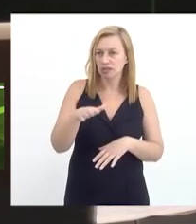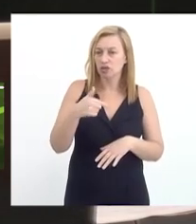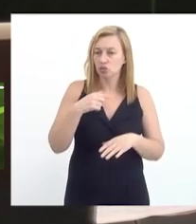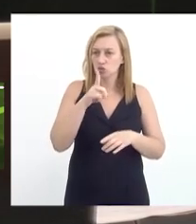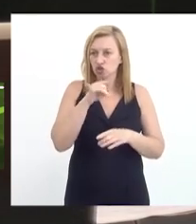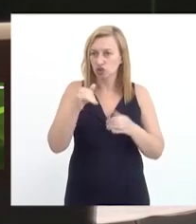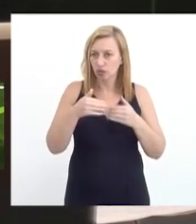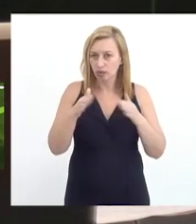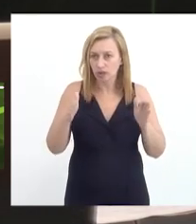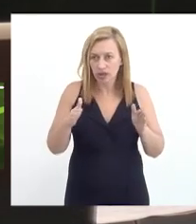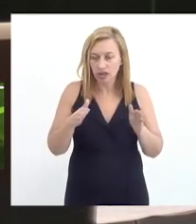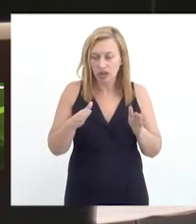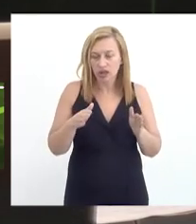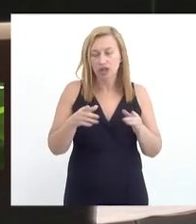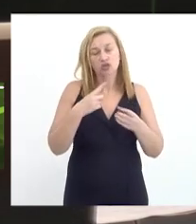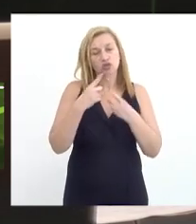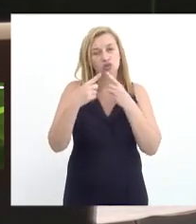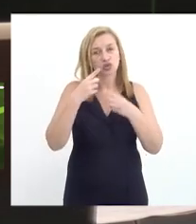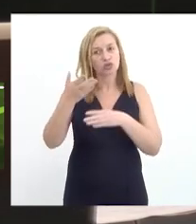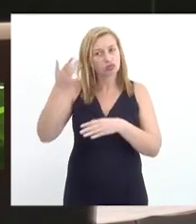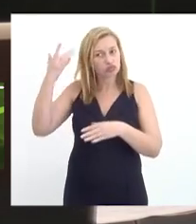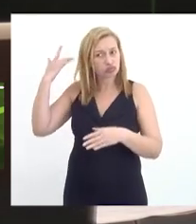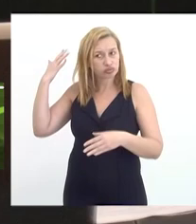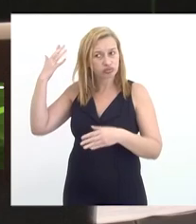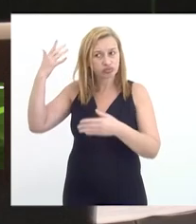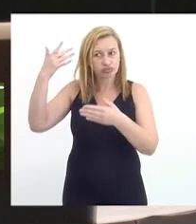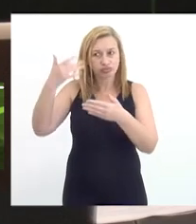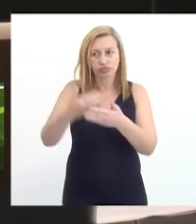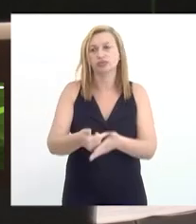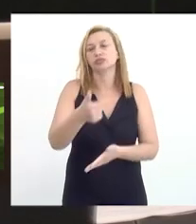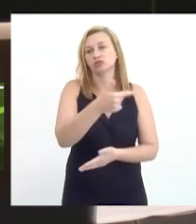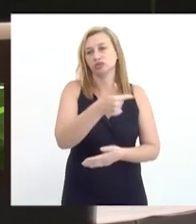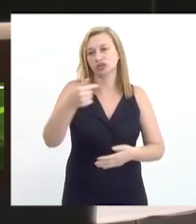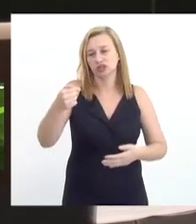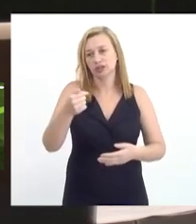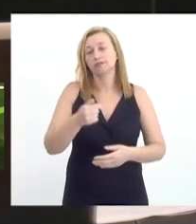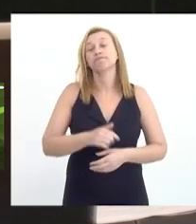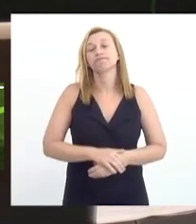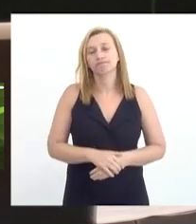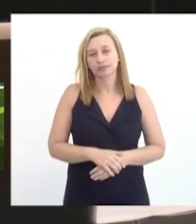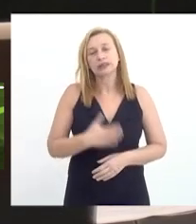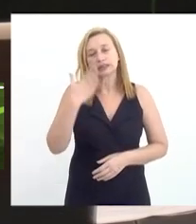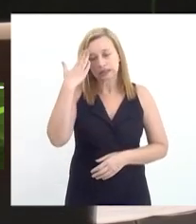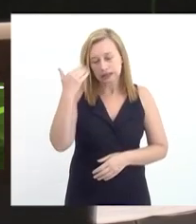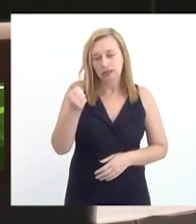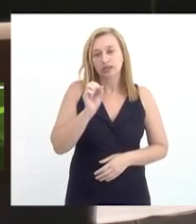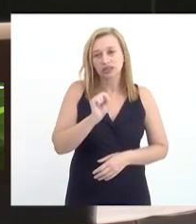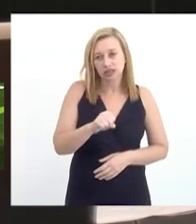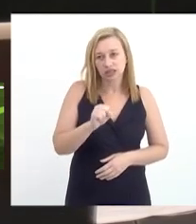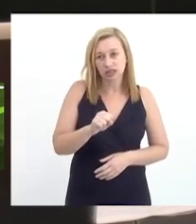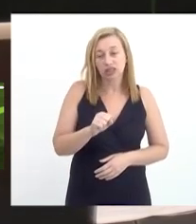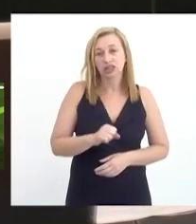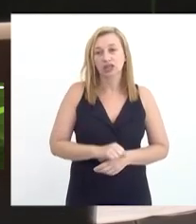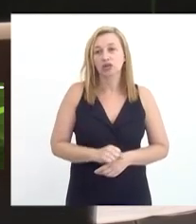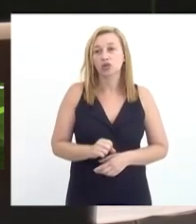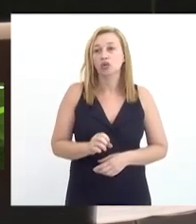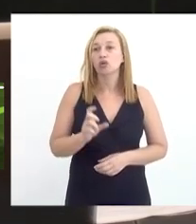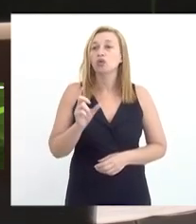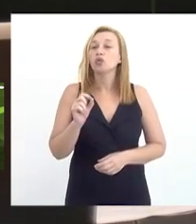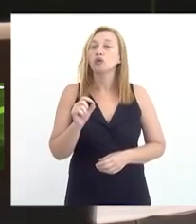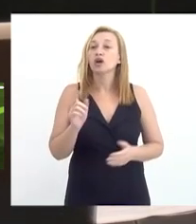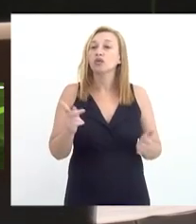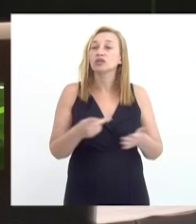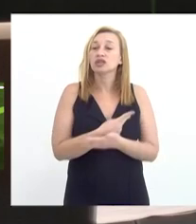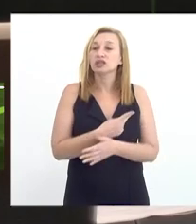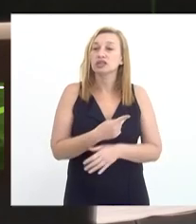Essa discussão Não se dá agora Ela se dá desde 2017 A gente já sabe O que que levou O Rio a